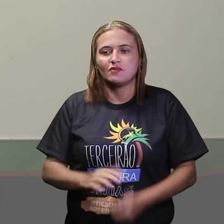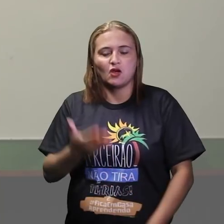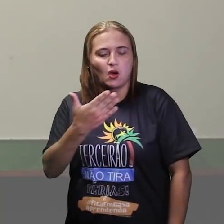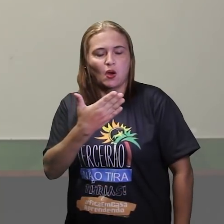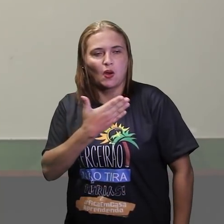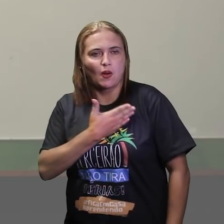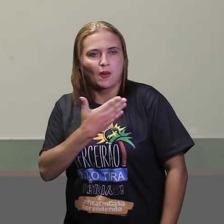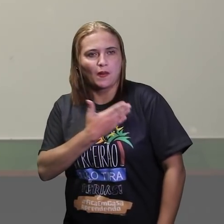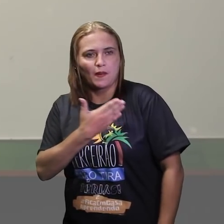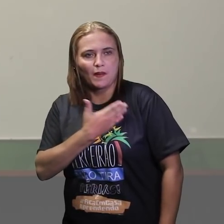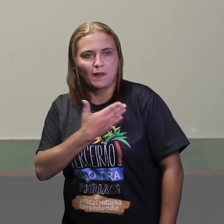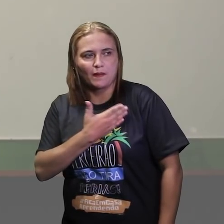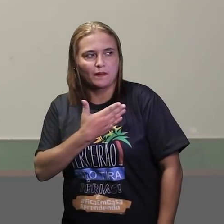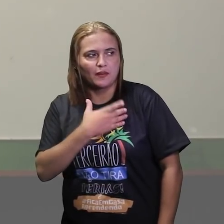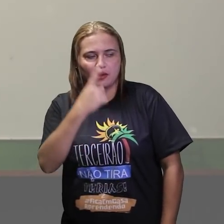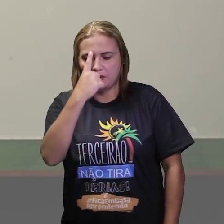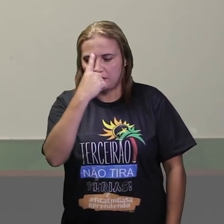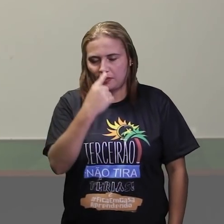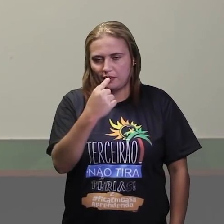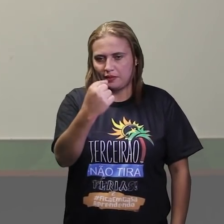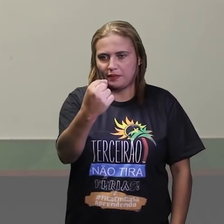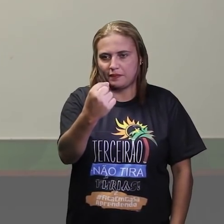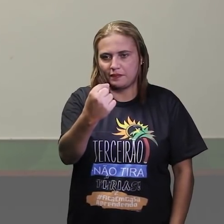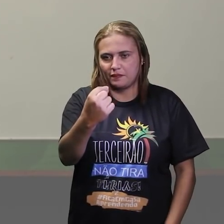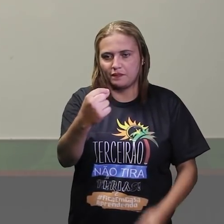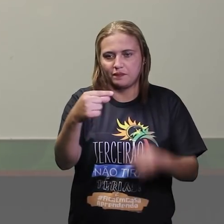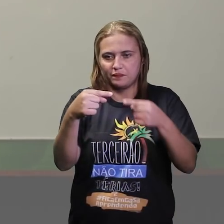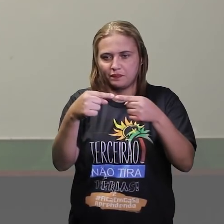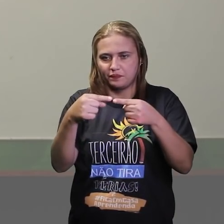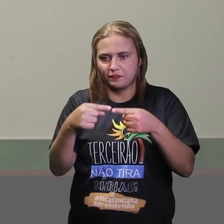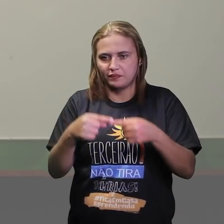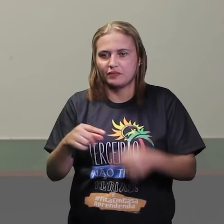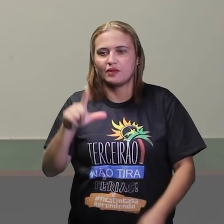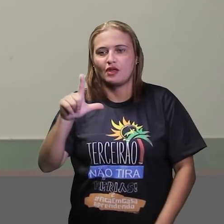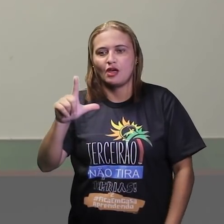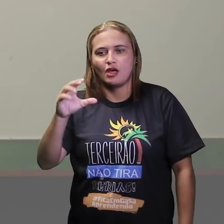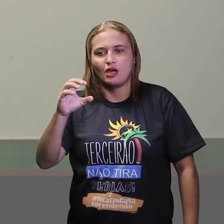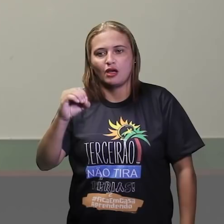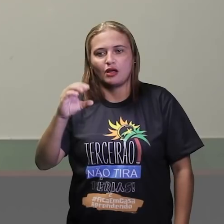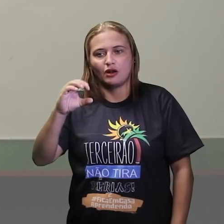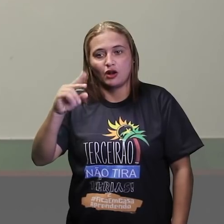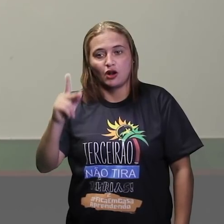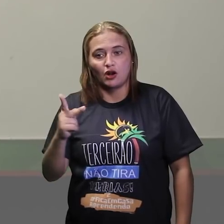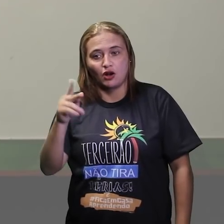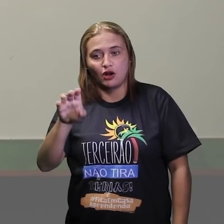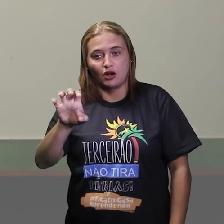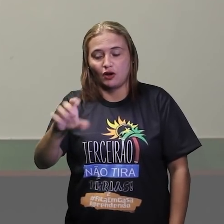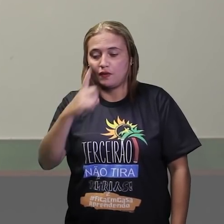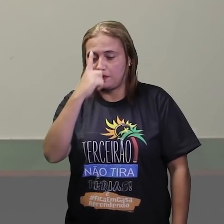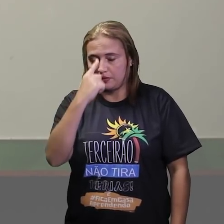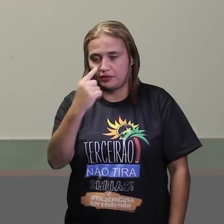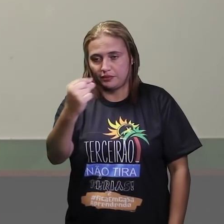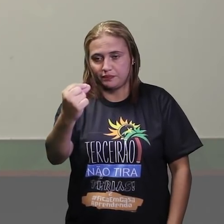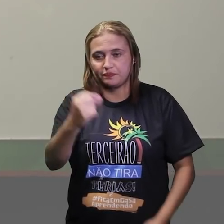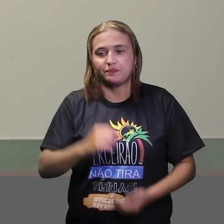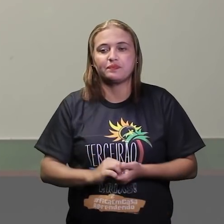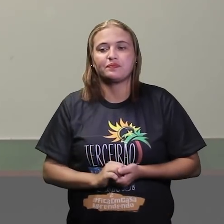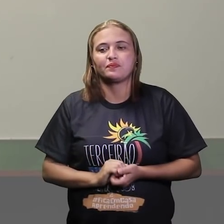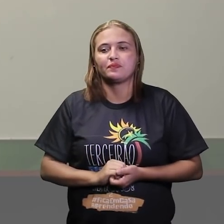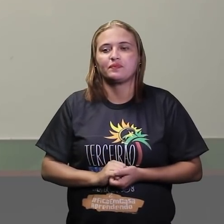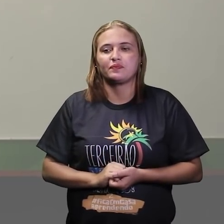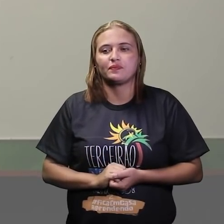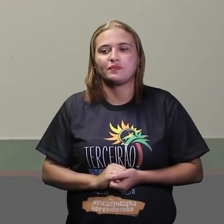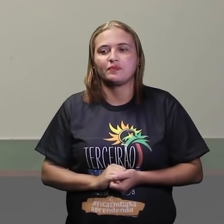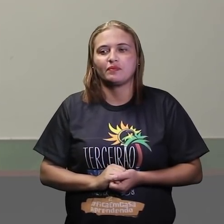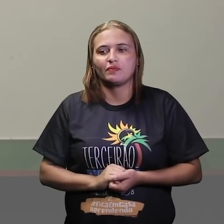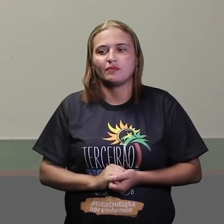essa questão é polêmica. Tá? Até a própria universidade que divulgou a questão respondeu ela errado depois. Isso dá uma confusão danada, mas nós